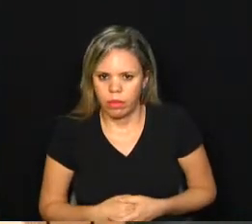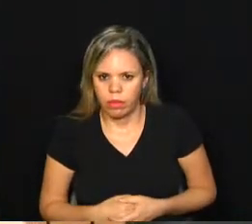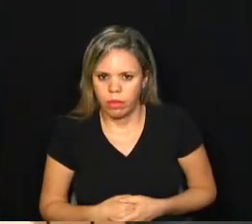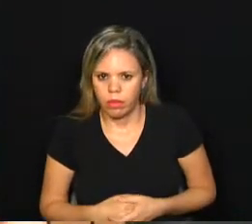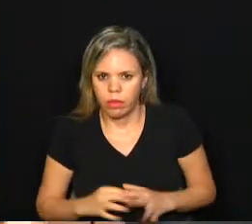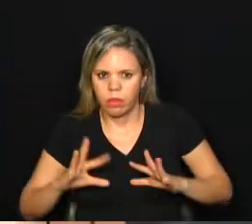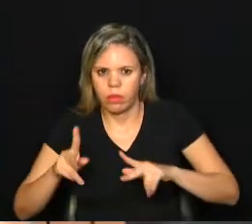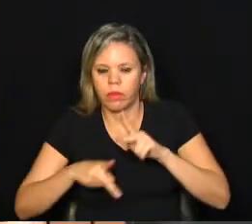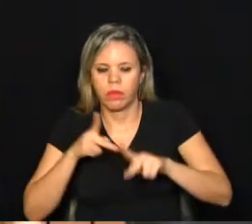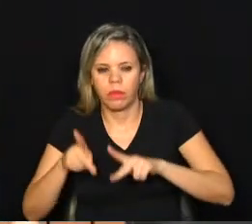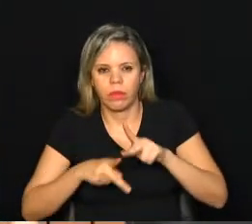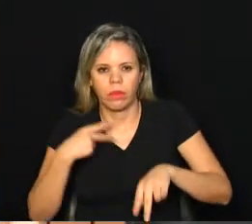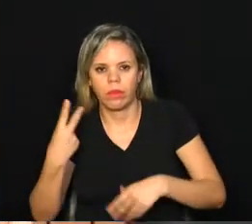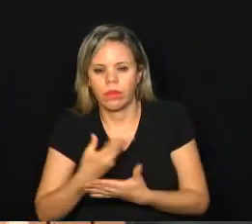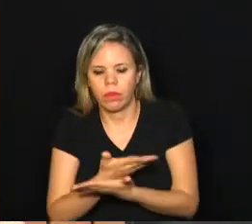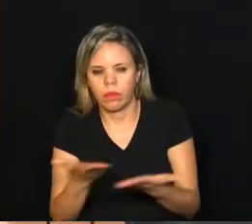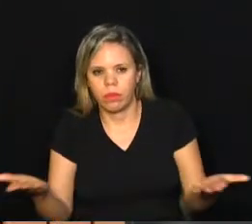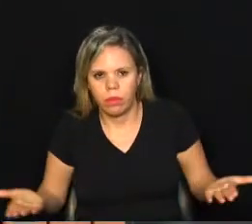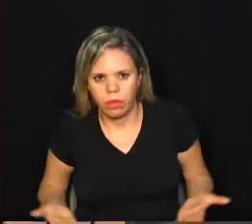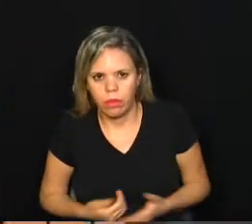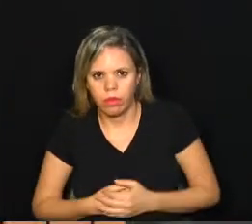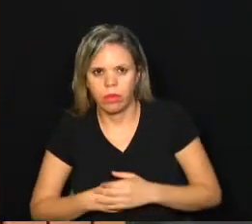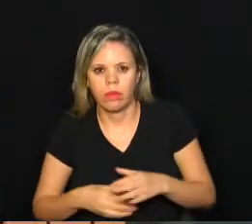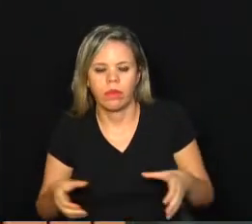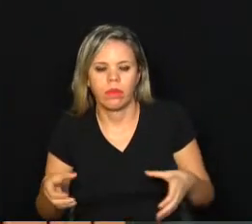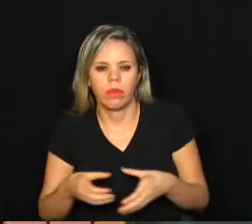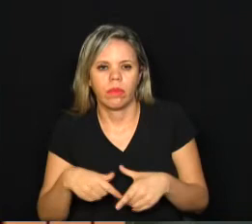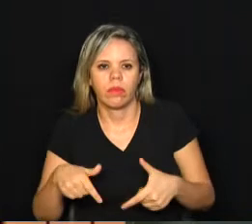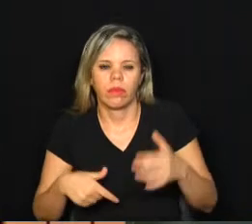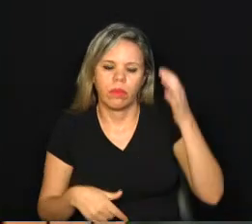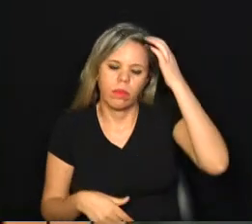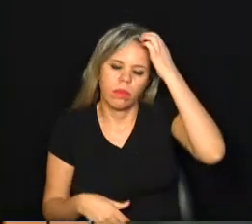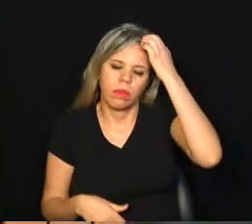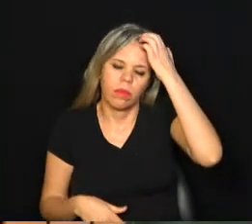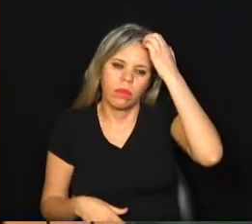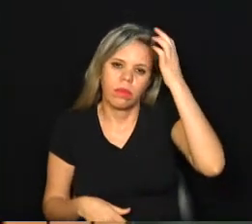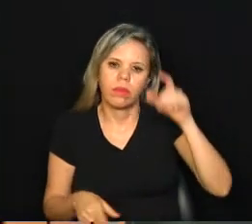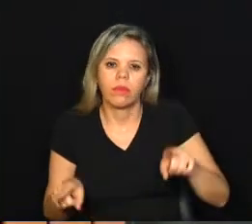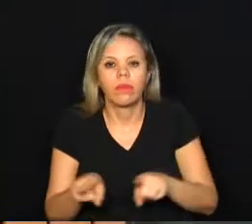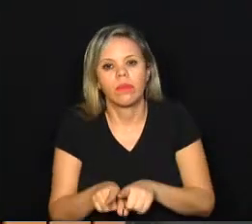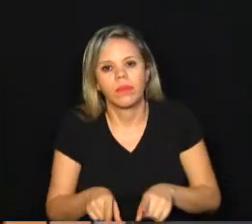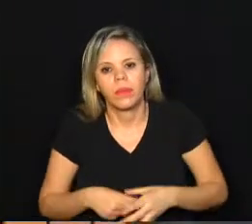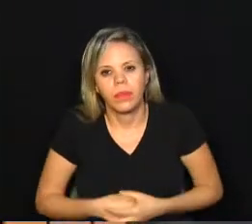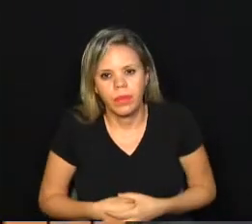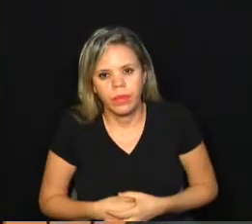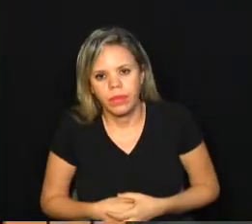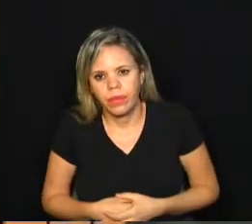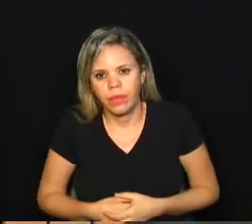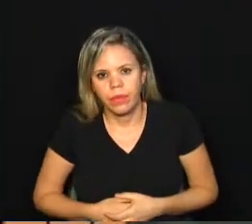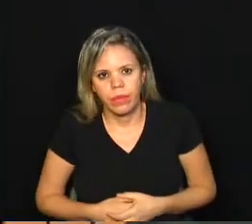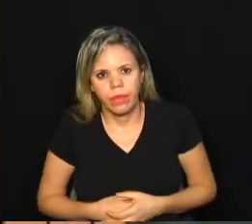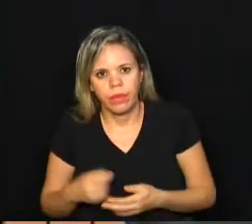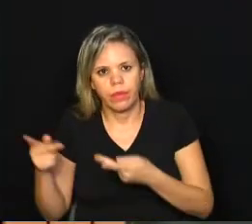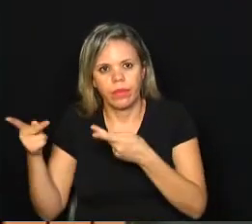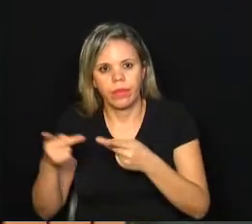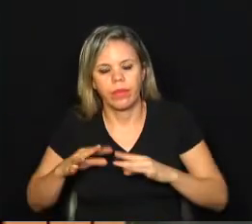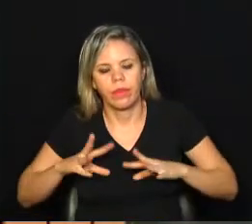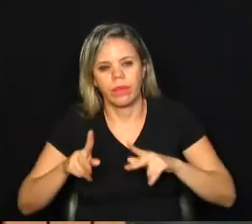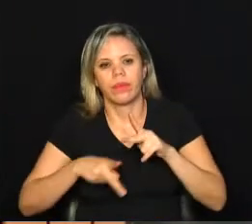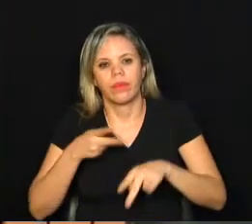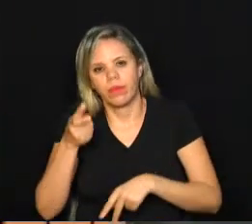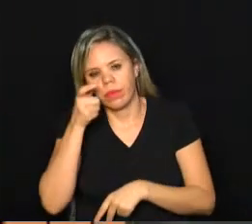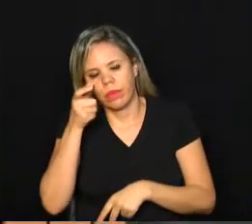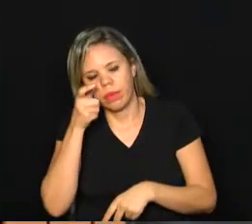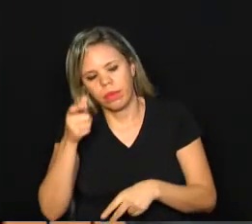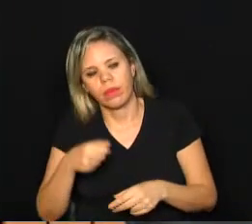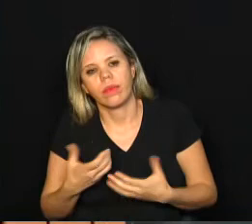todos os demais vereadores da comissão, e também convidar todos que nos